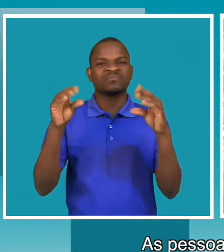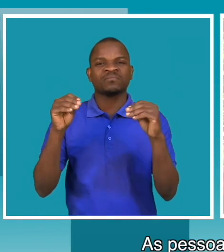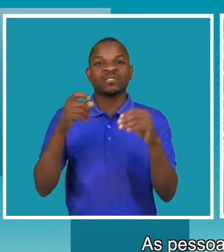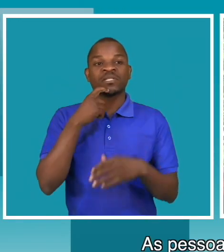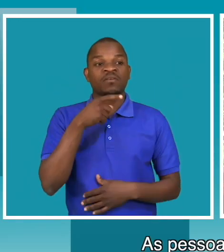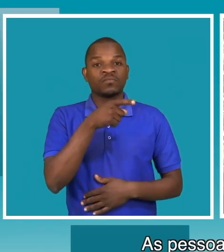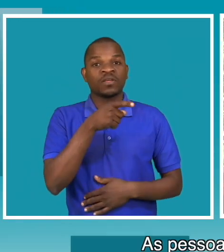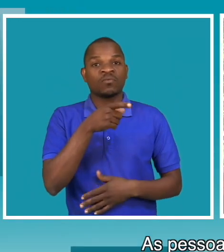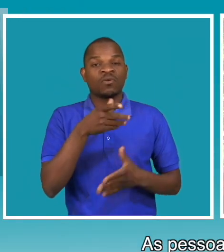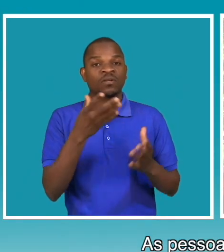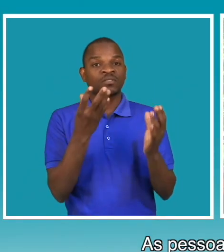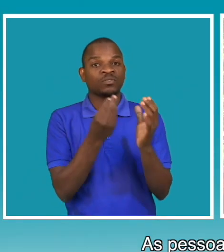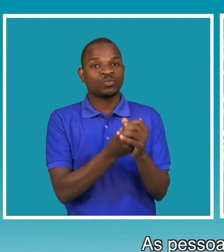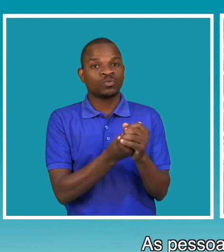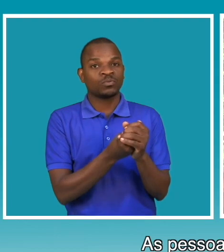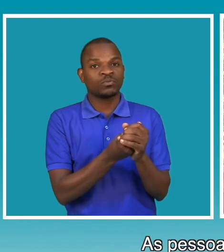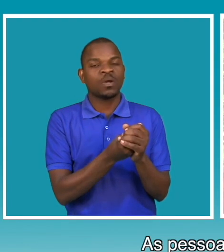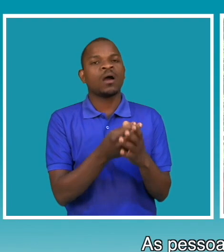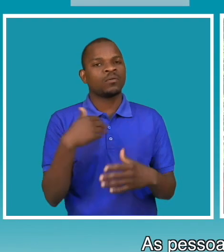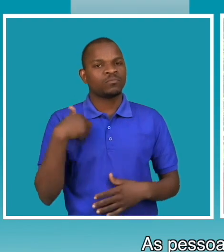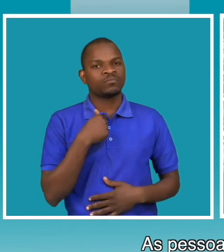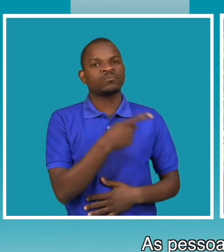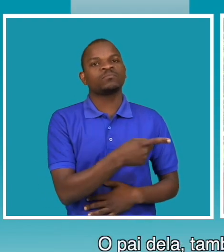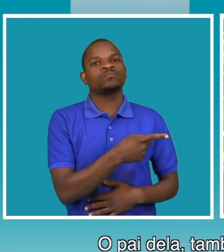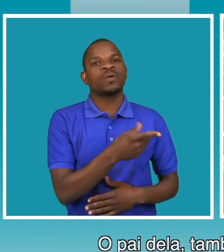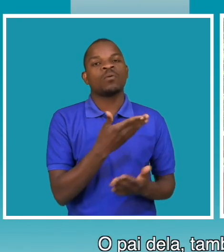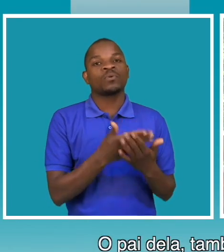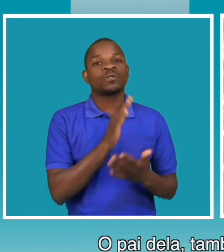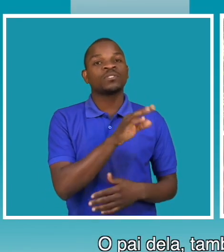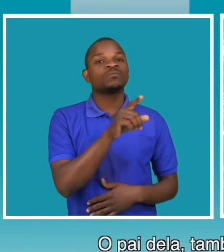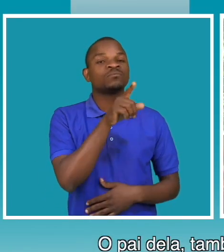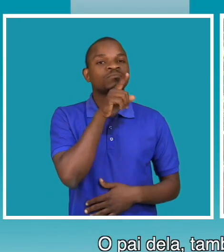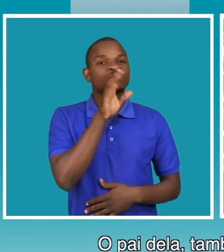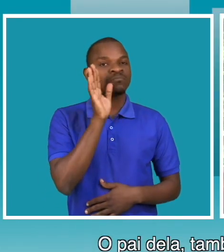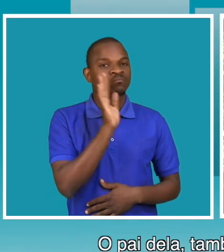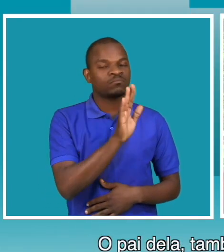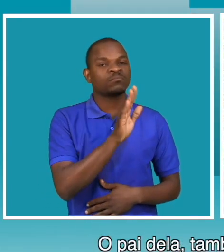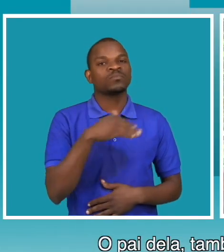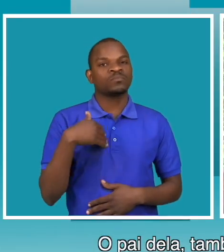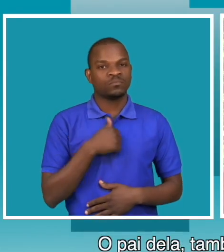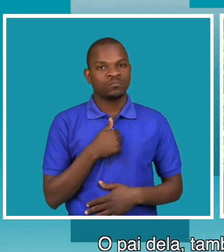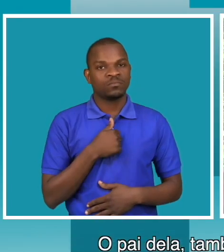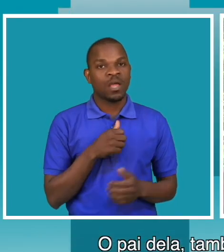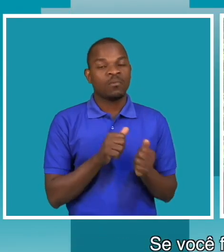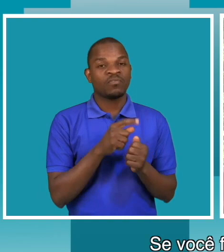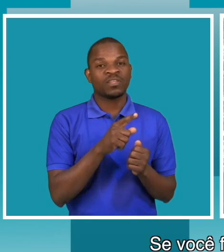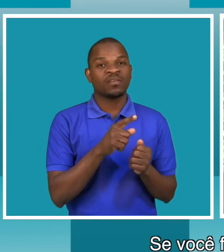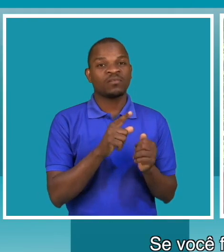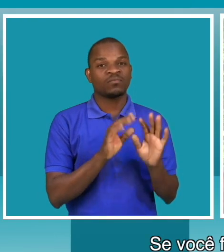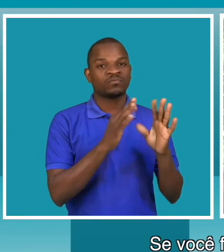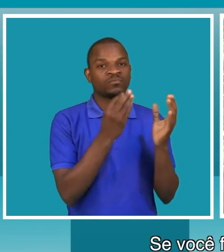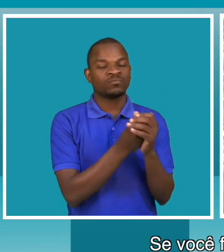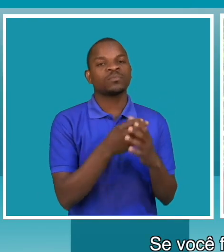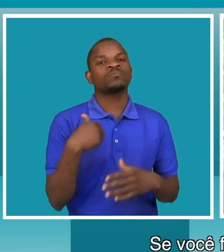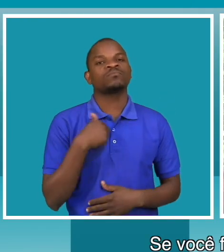Se você ficar com ela, isso aqui, a de morrer aqui, o teu pai morreu também, a maioria dela também está longe. Se